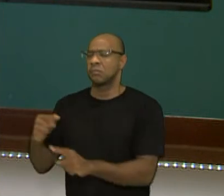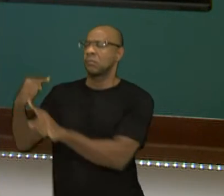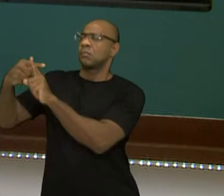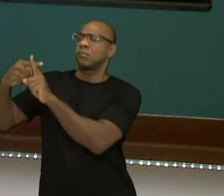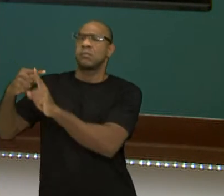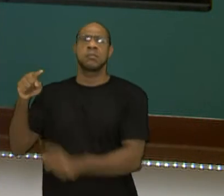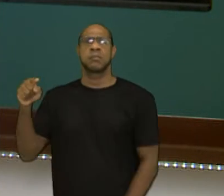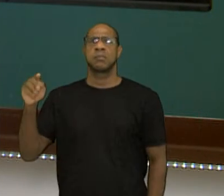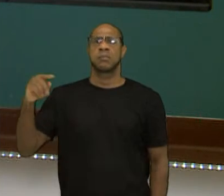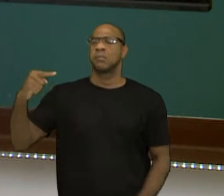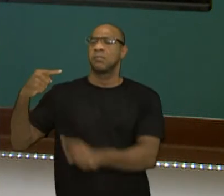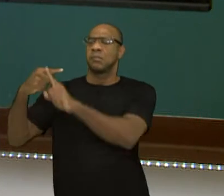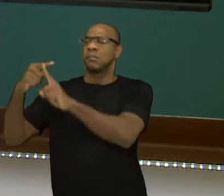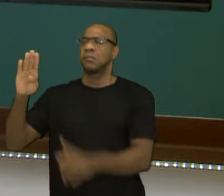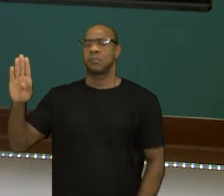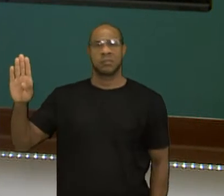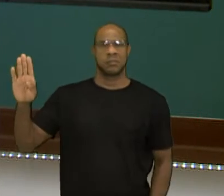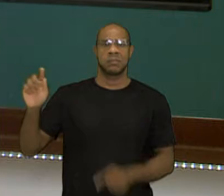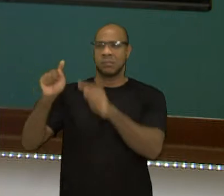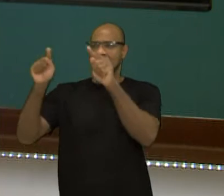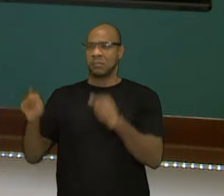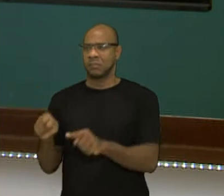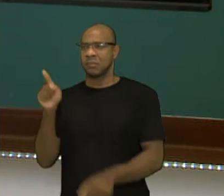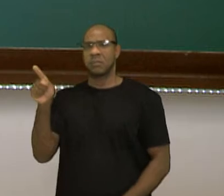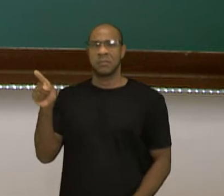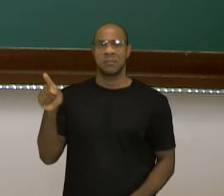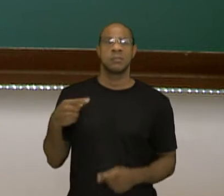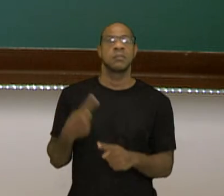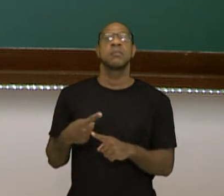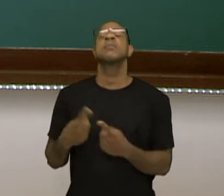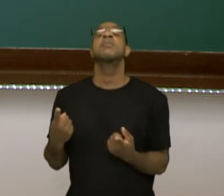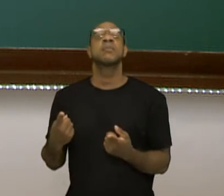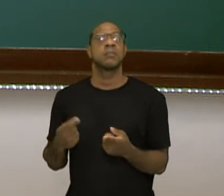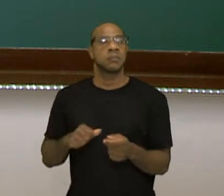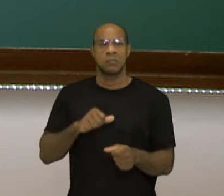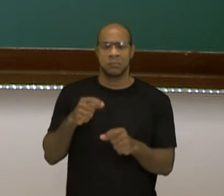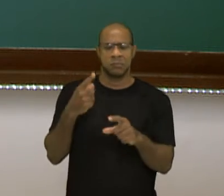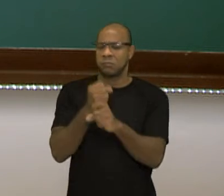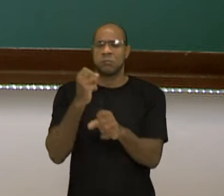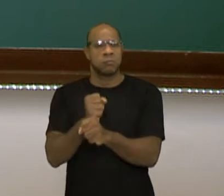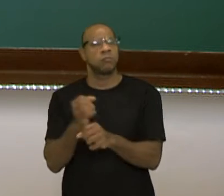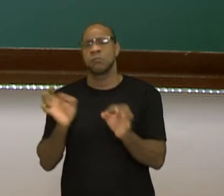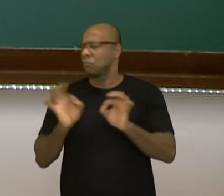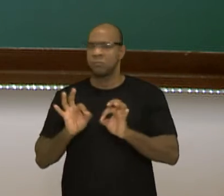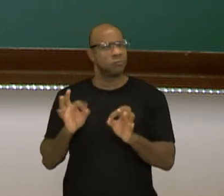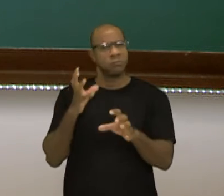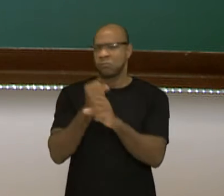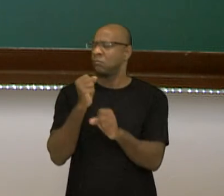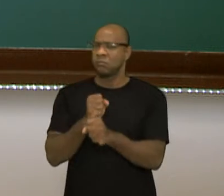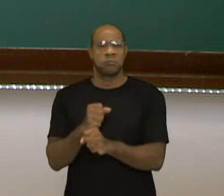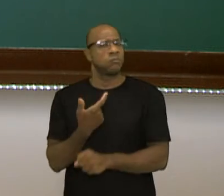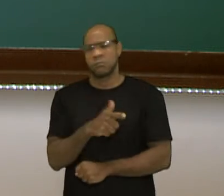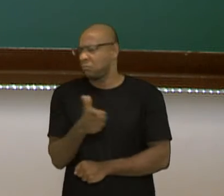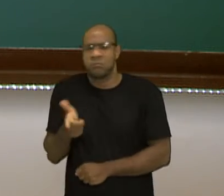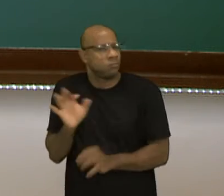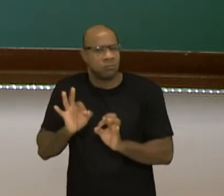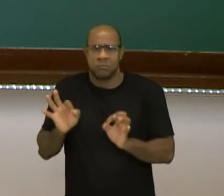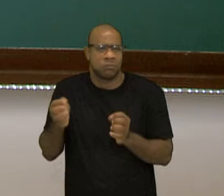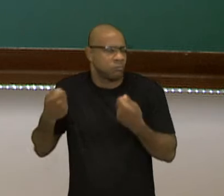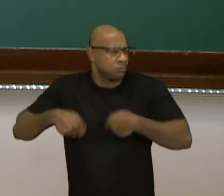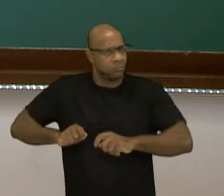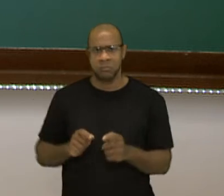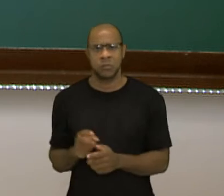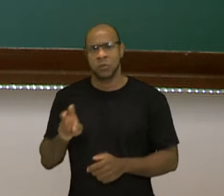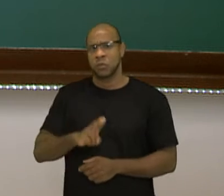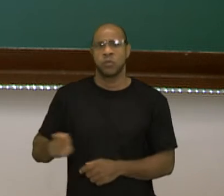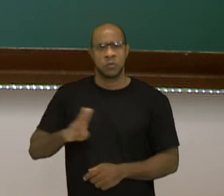se transformou em expoente positivo, porque a gente não faz nenhuma conta de potenciação